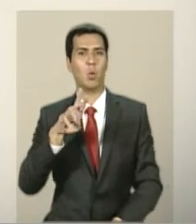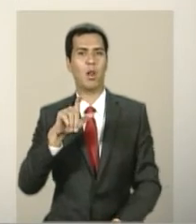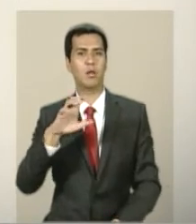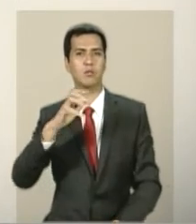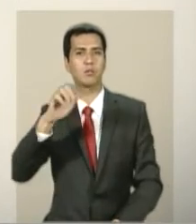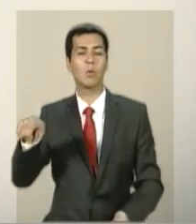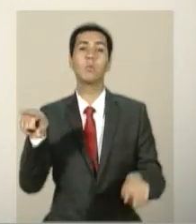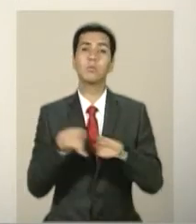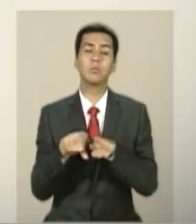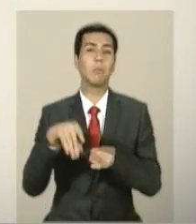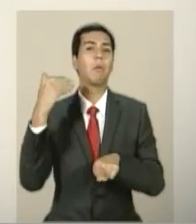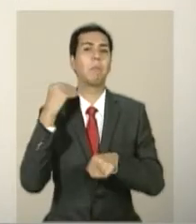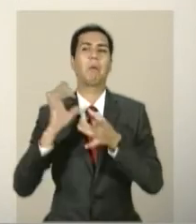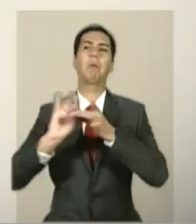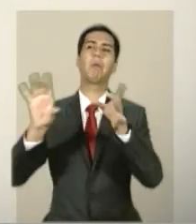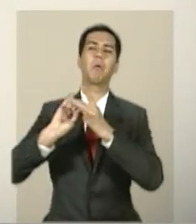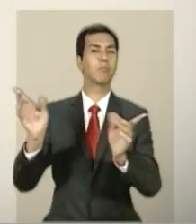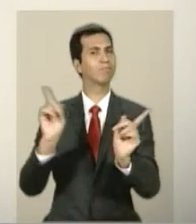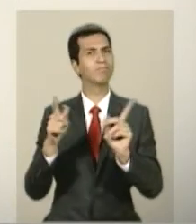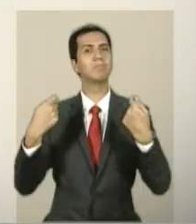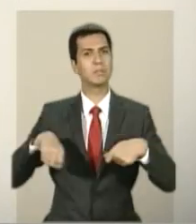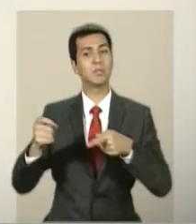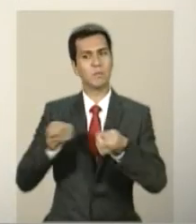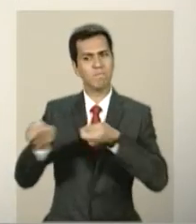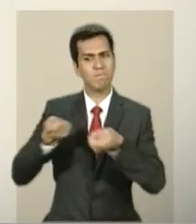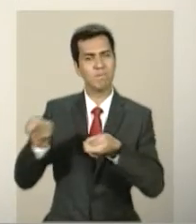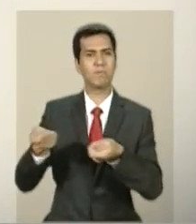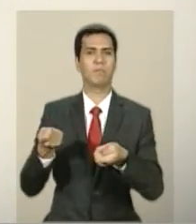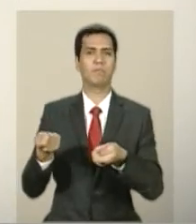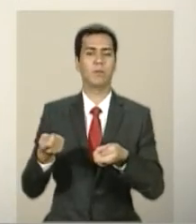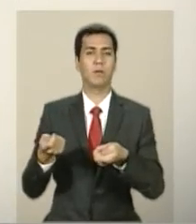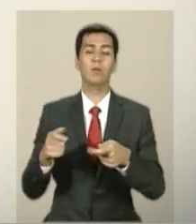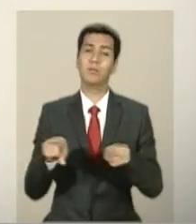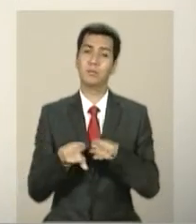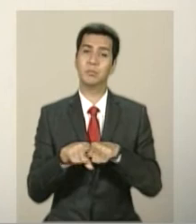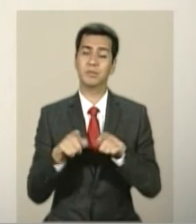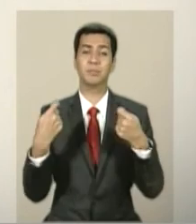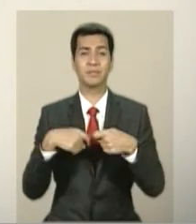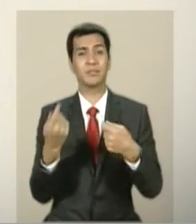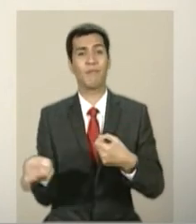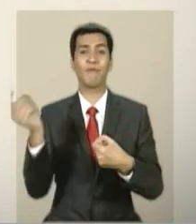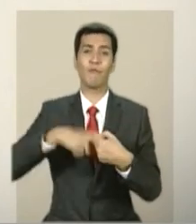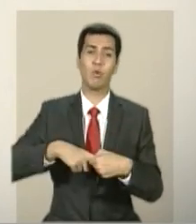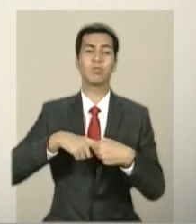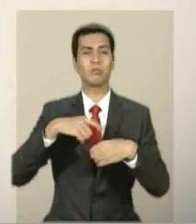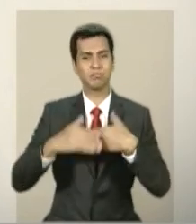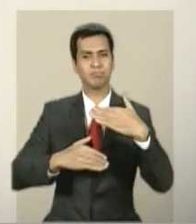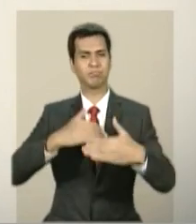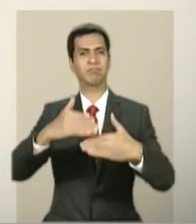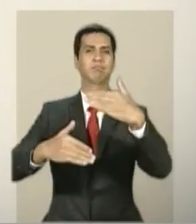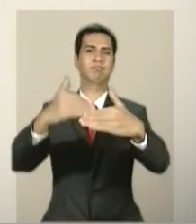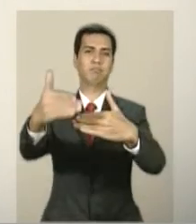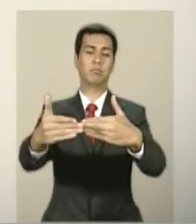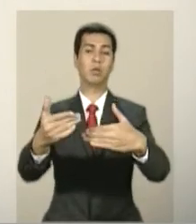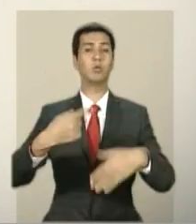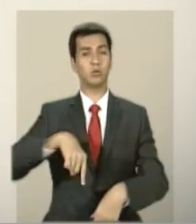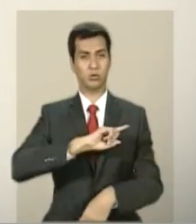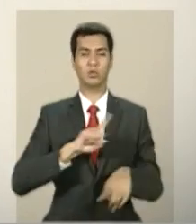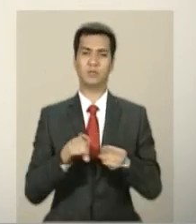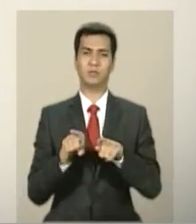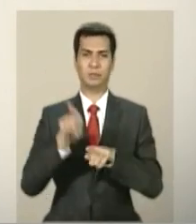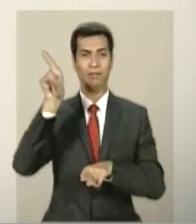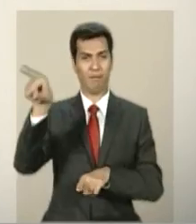Finanças e bancos mas também é imprescindível que voltem a crescer falam e da reunião do